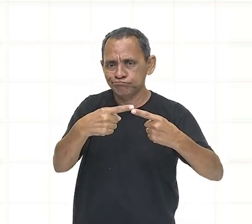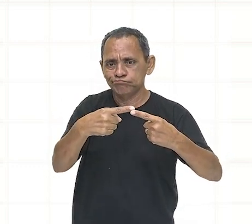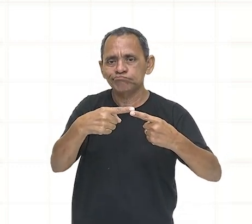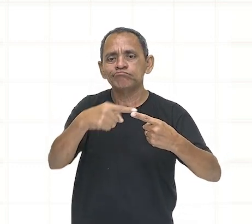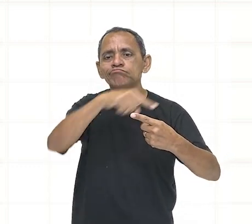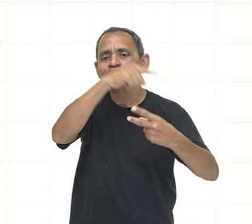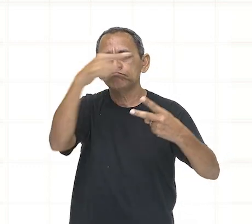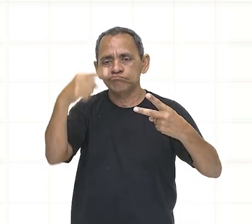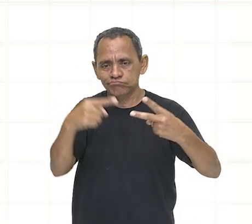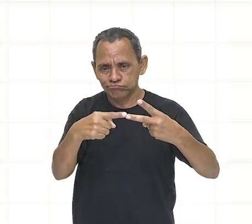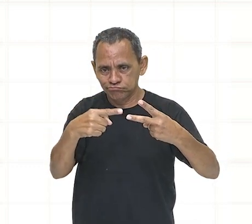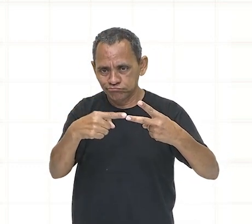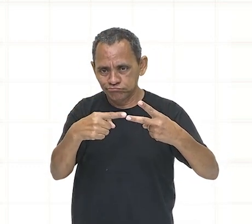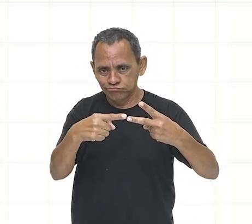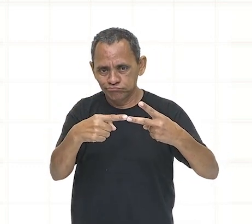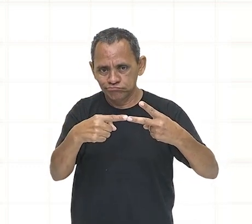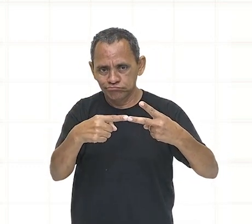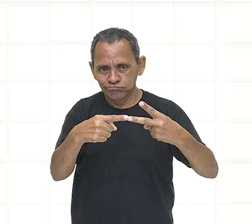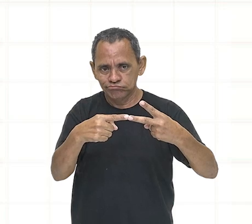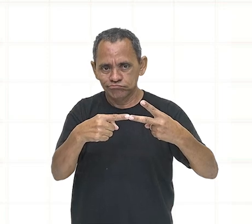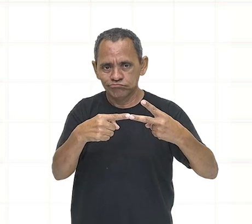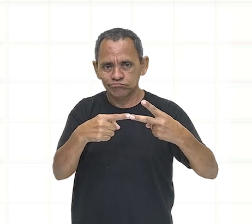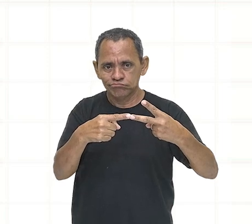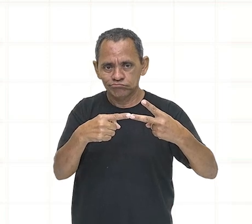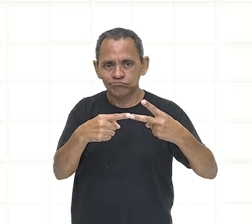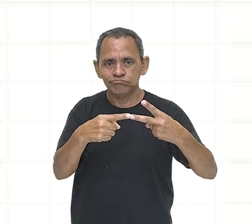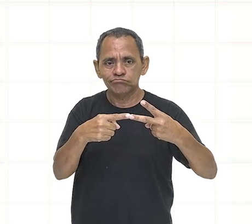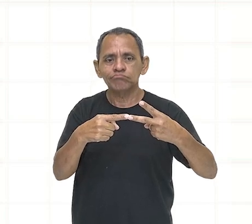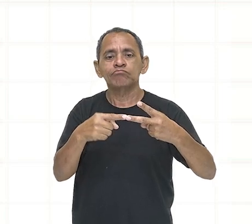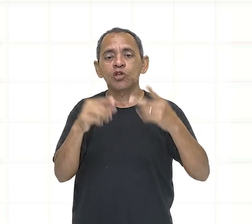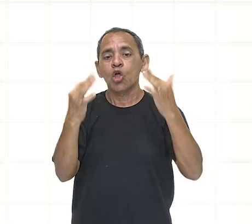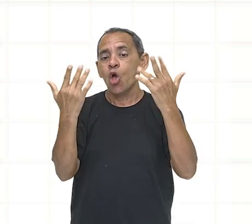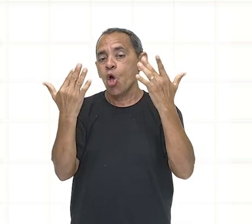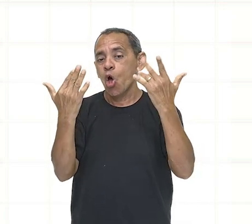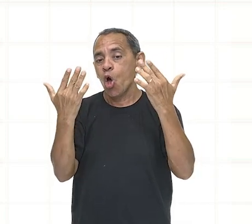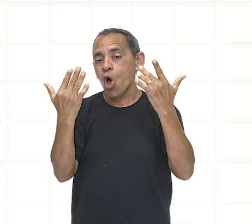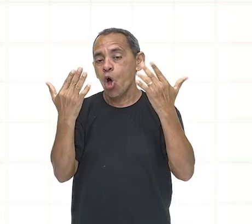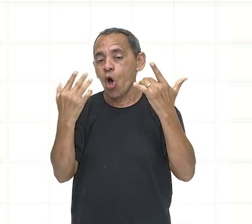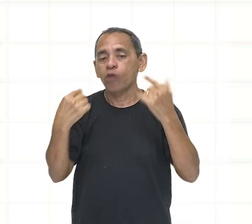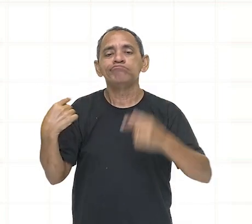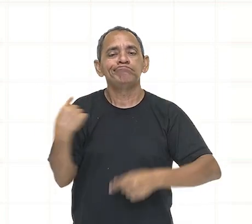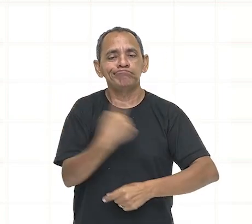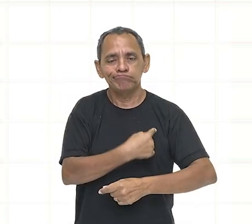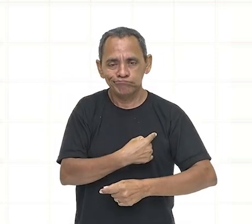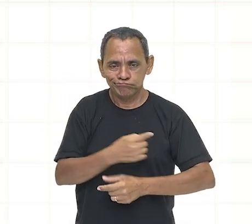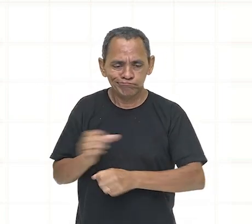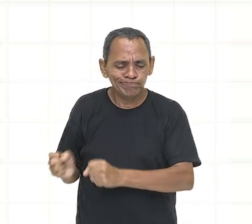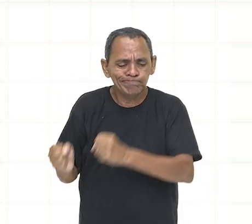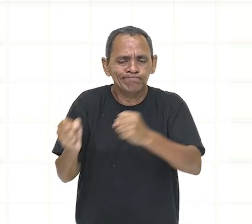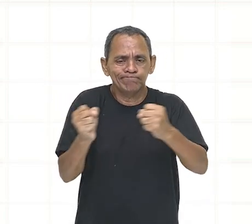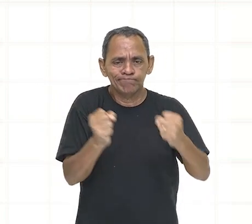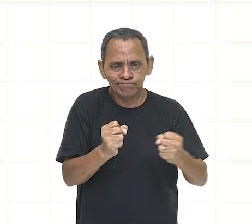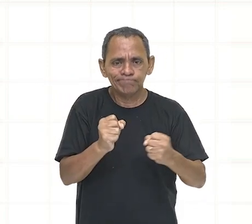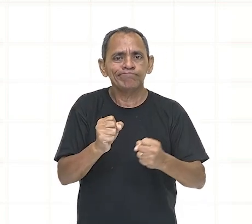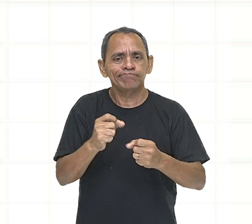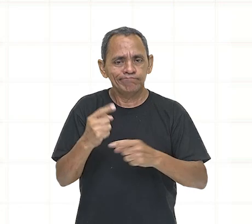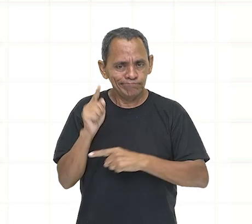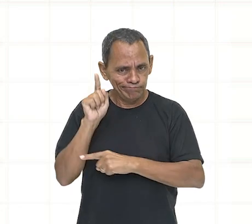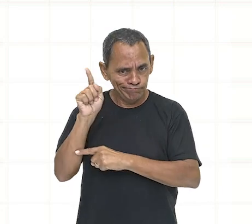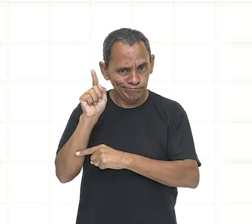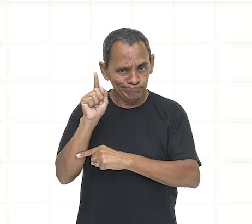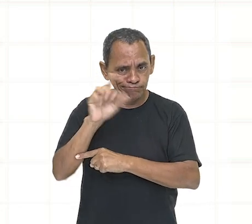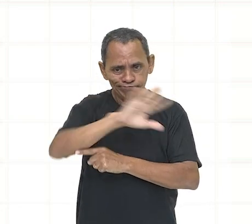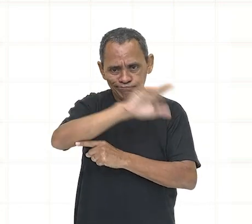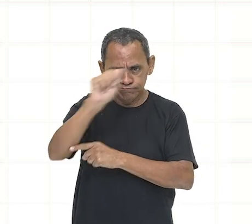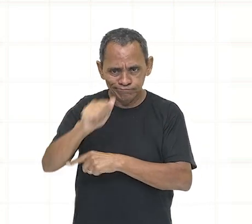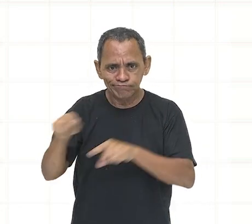No caso do setor secundário, nós temos manufatura, e a China é o epicentro da manufatura asiática, né, e também um